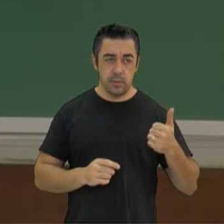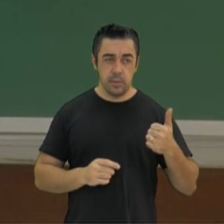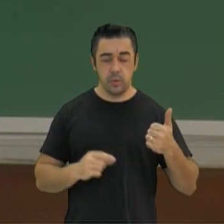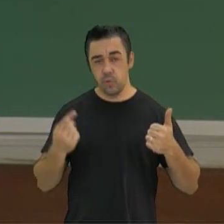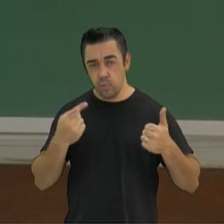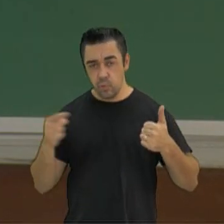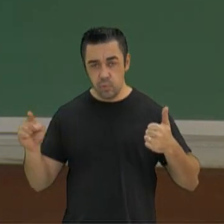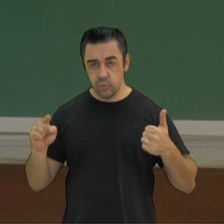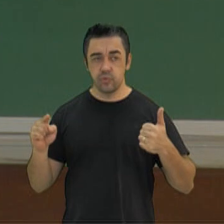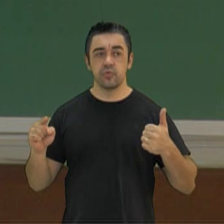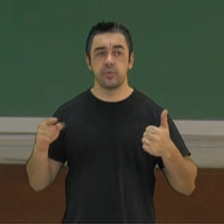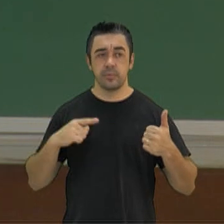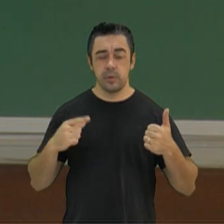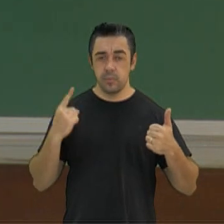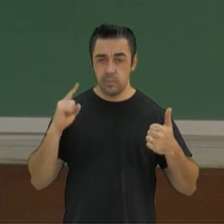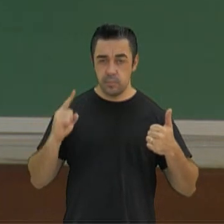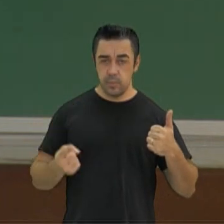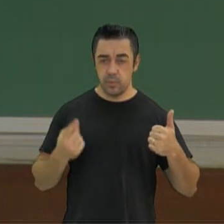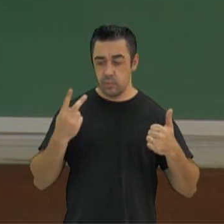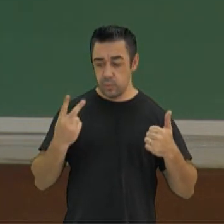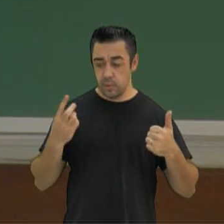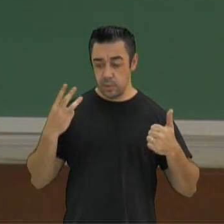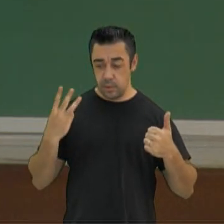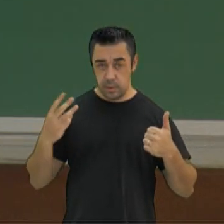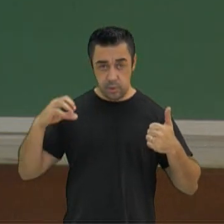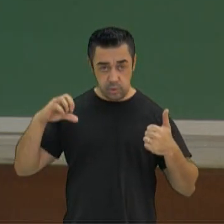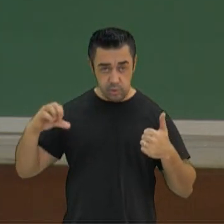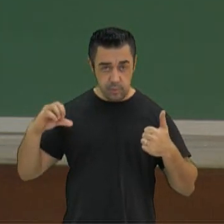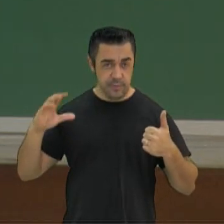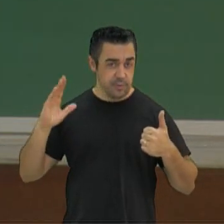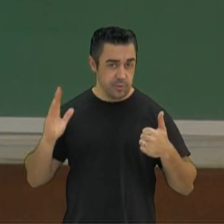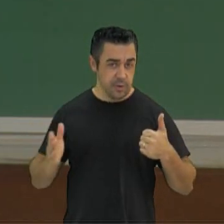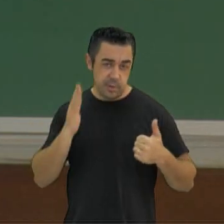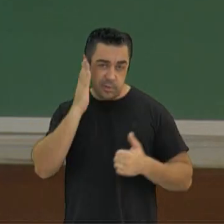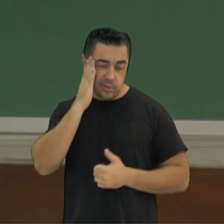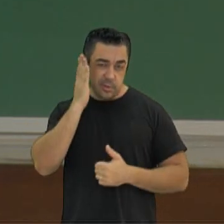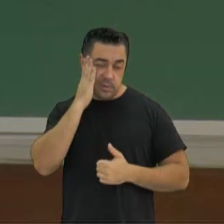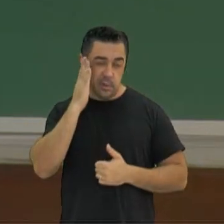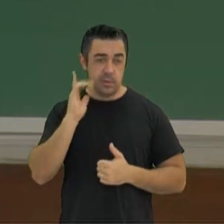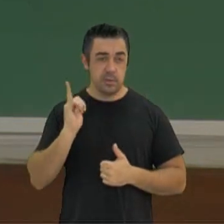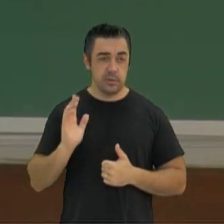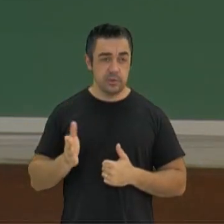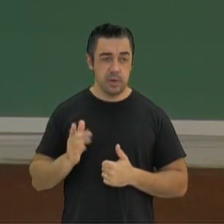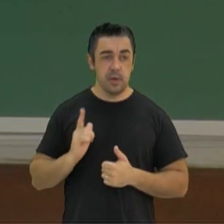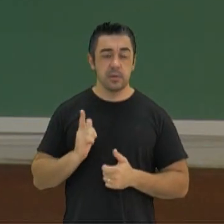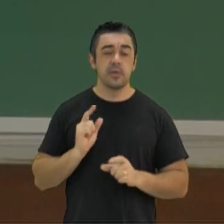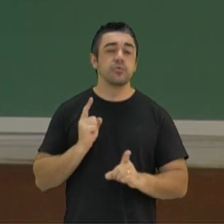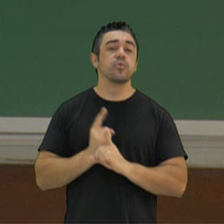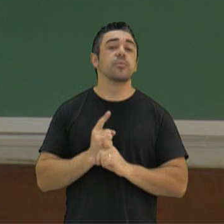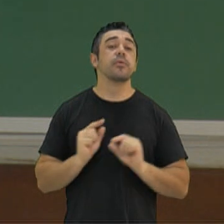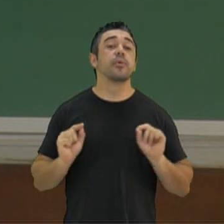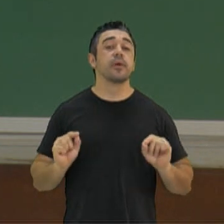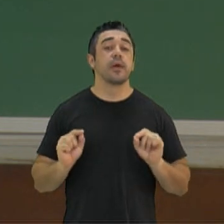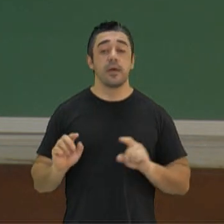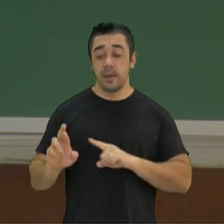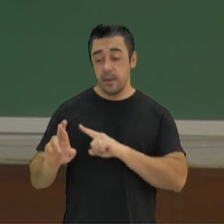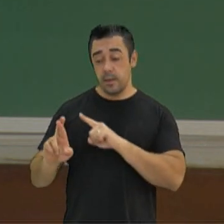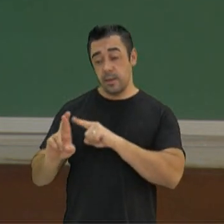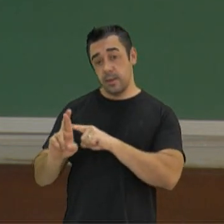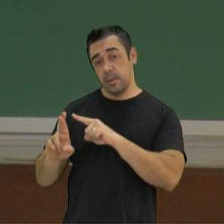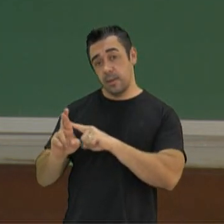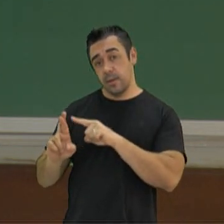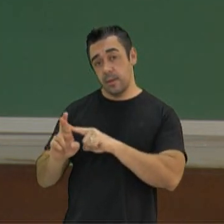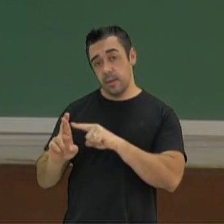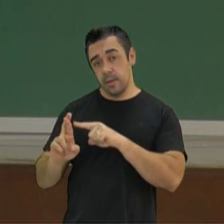segundo, 1.239. Agora que nós já temos os termos, é só descobrir qual é o quê? Qual é a